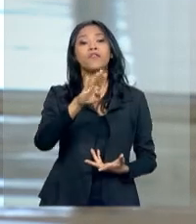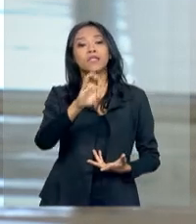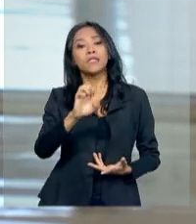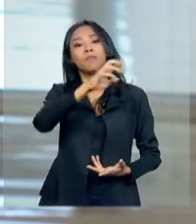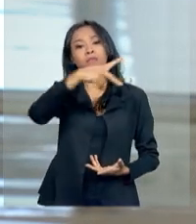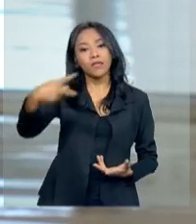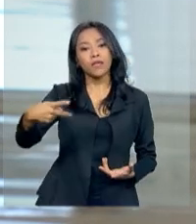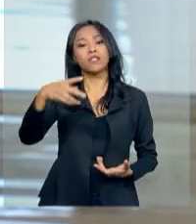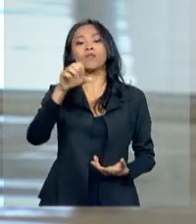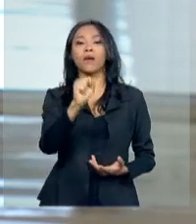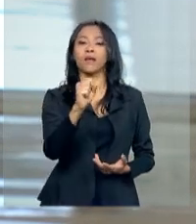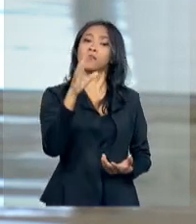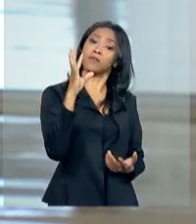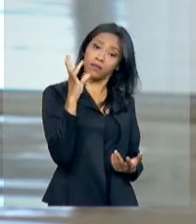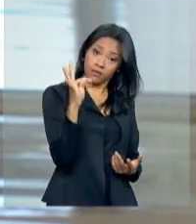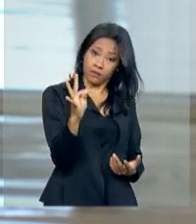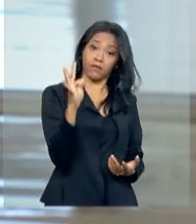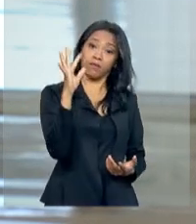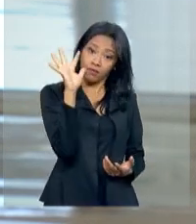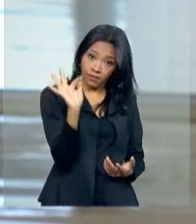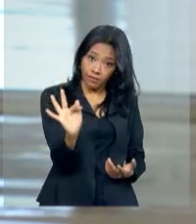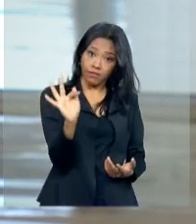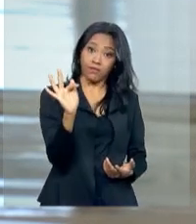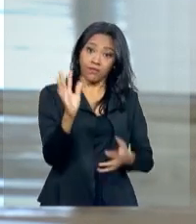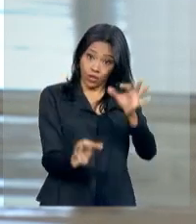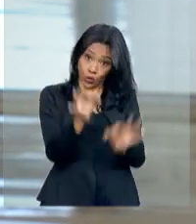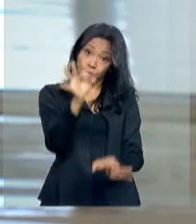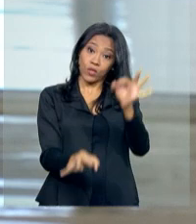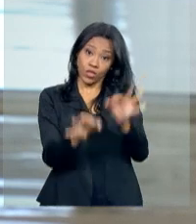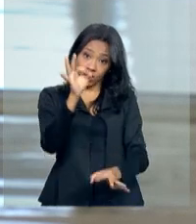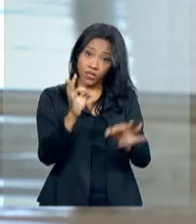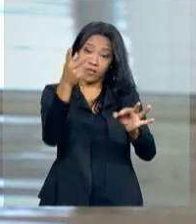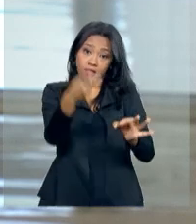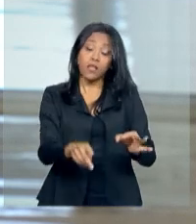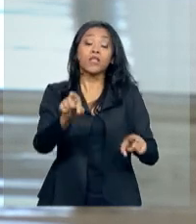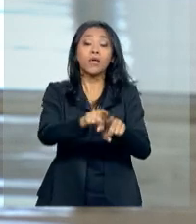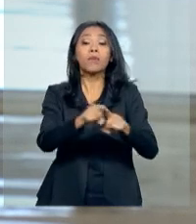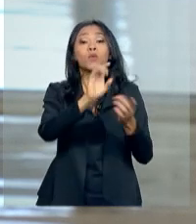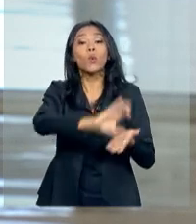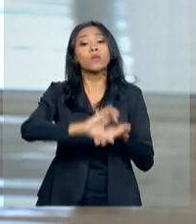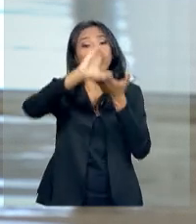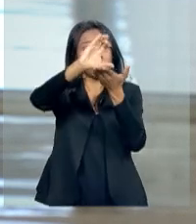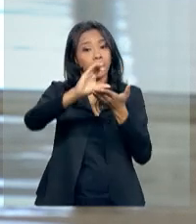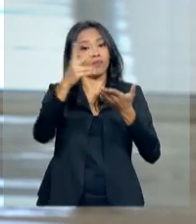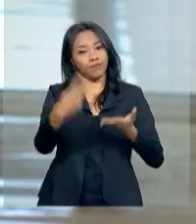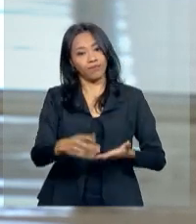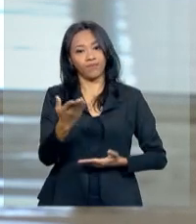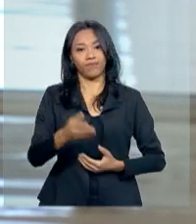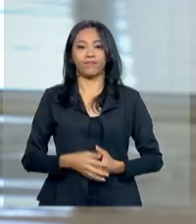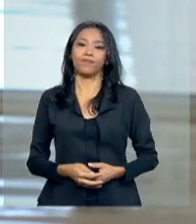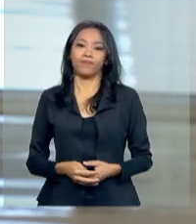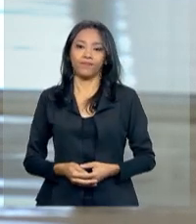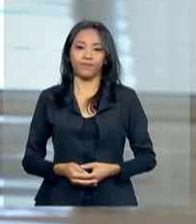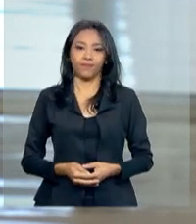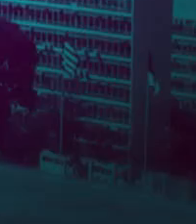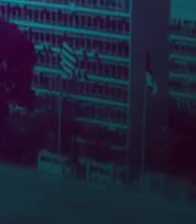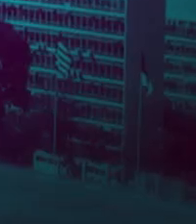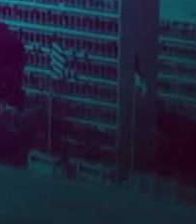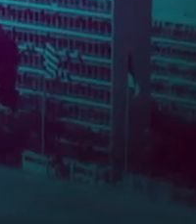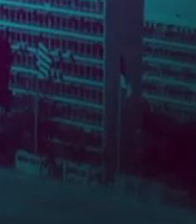superior tribunal de justiça e do conselho da justiça federal de brasília gabriela noronha